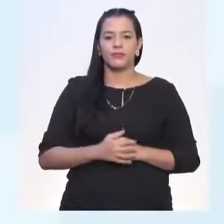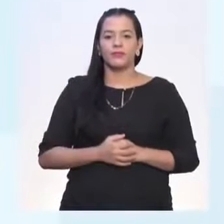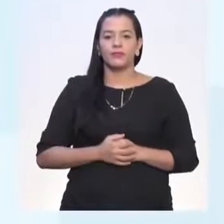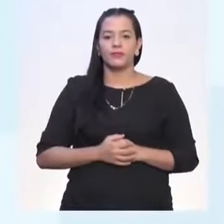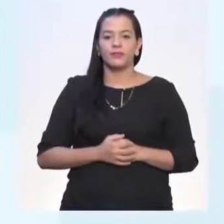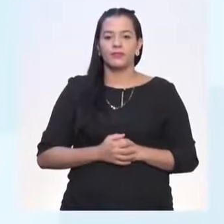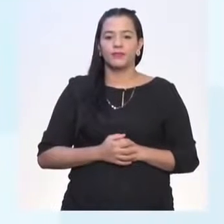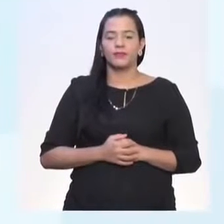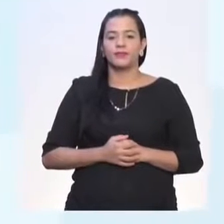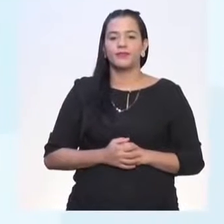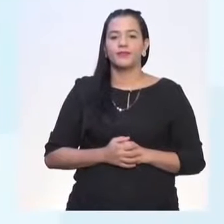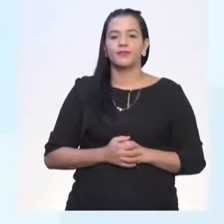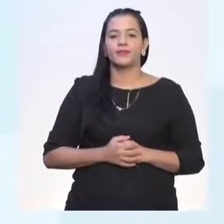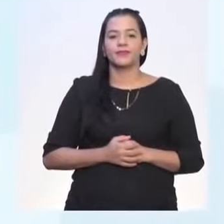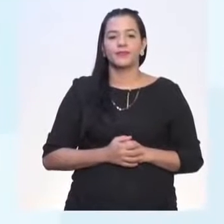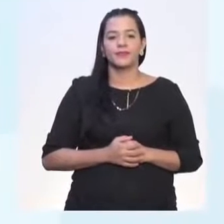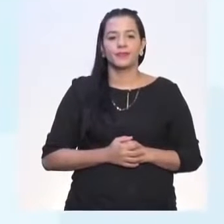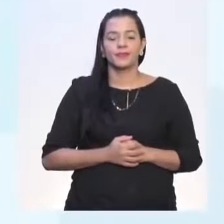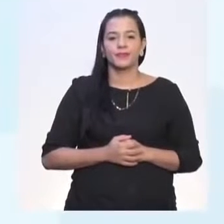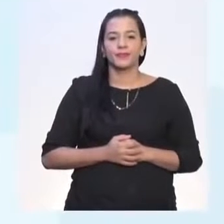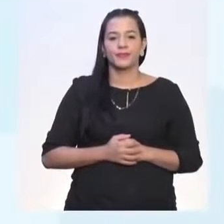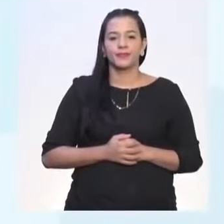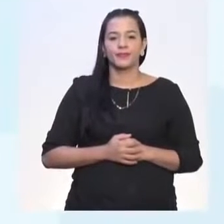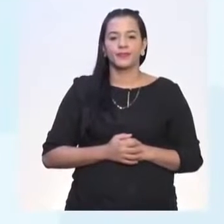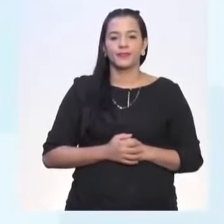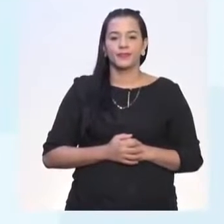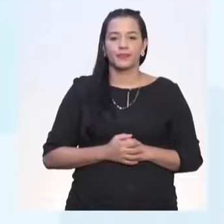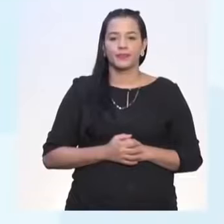emblemática, eu diria. Essa figura aí que eu queria te mostrar. Ó.